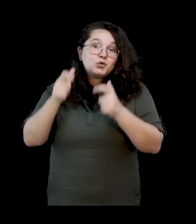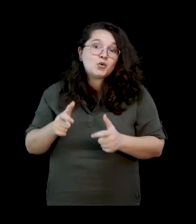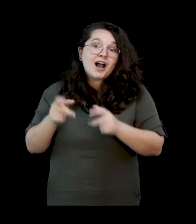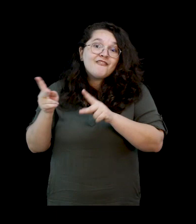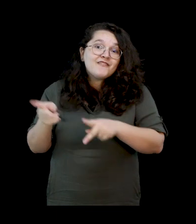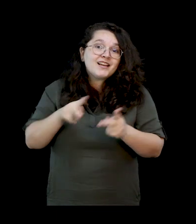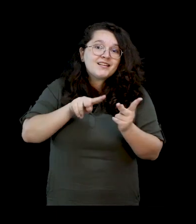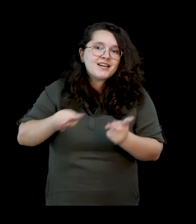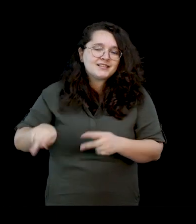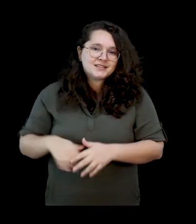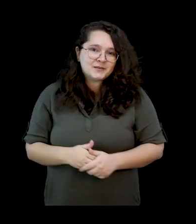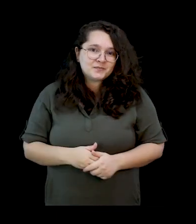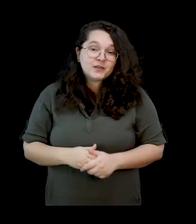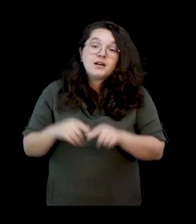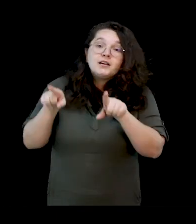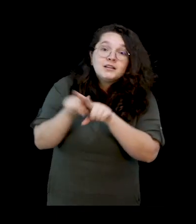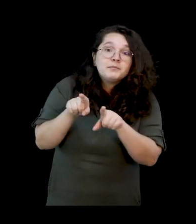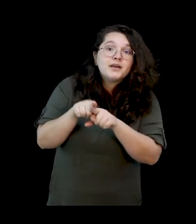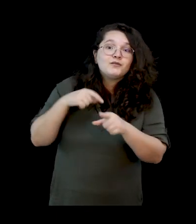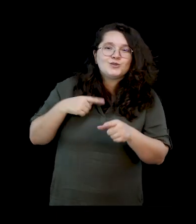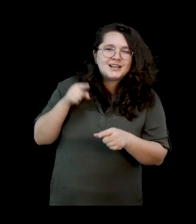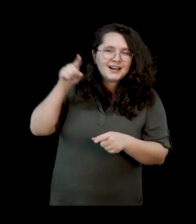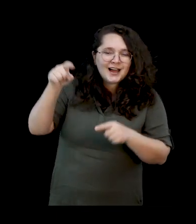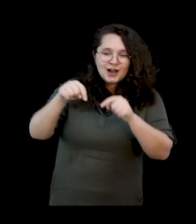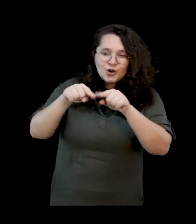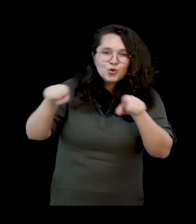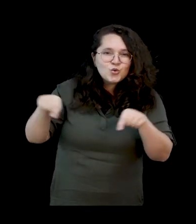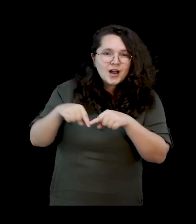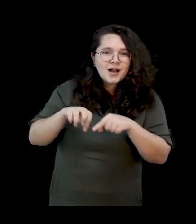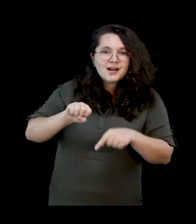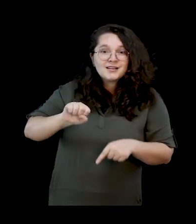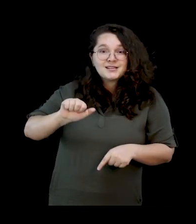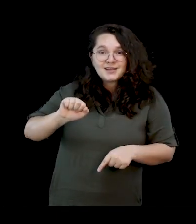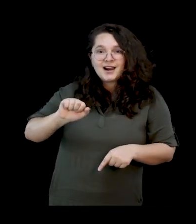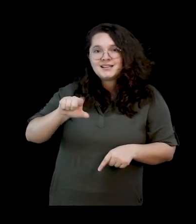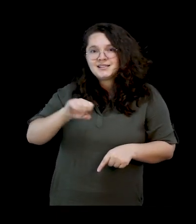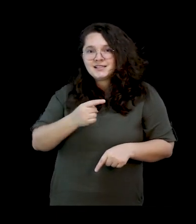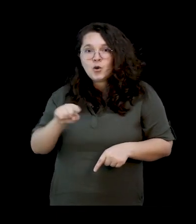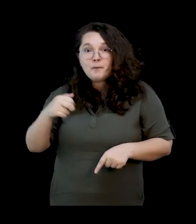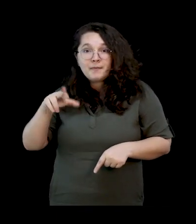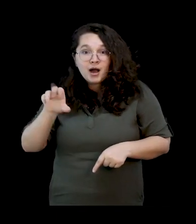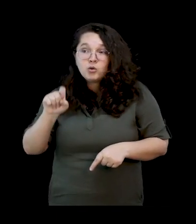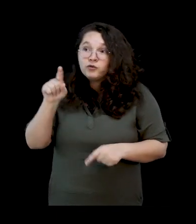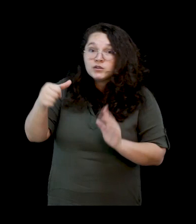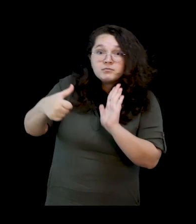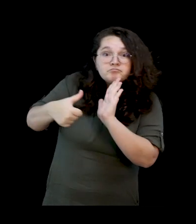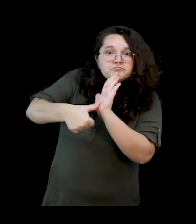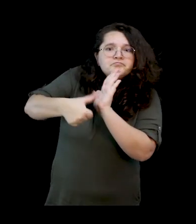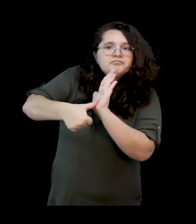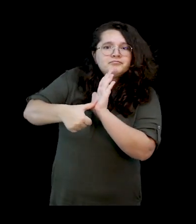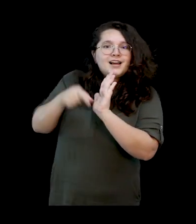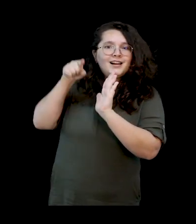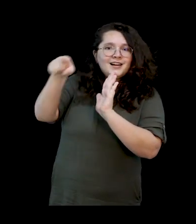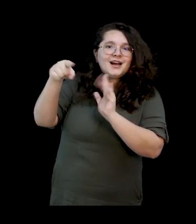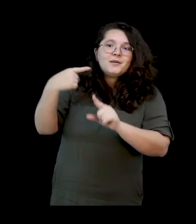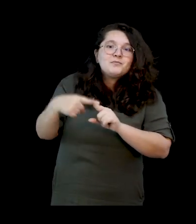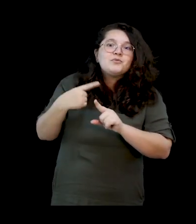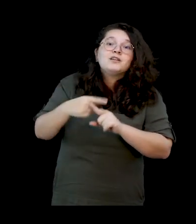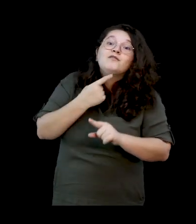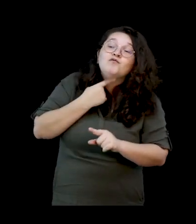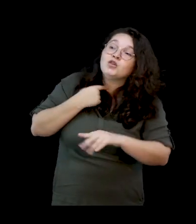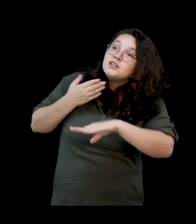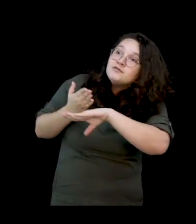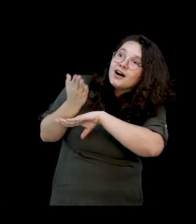ter uma assinatura da Sala São Paulo, porque você tem de ter uma assinatura da Sala de São Paulo. E isso é aquilo que o Zimmel apontava